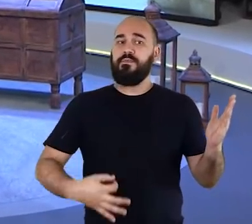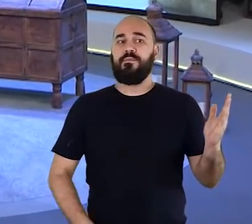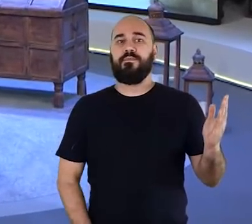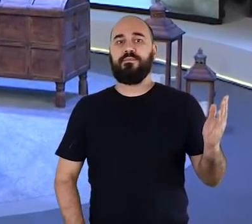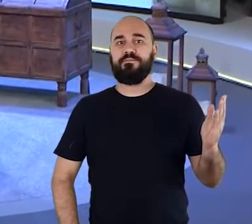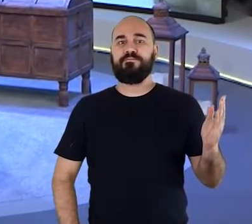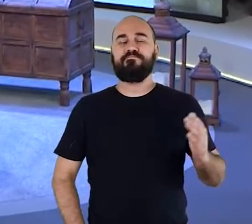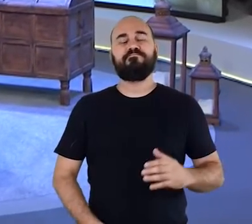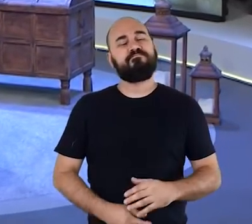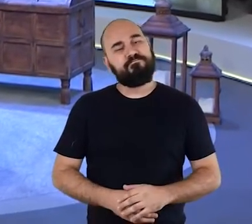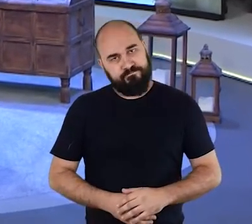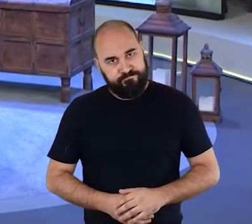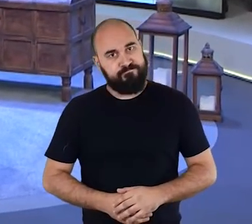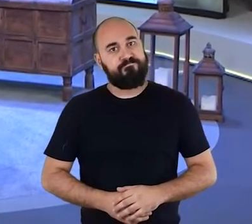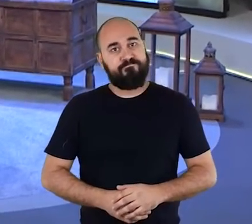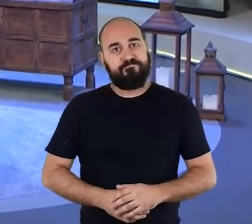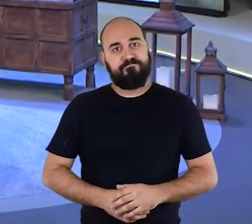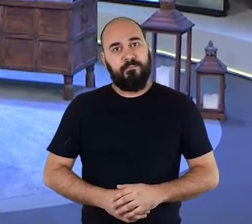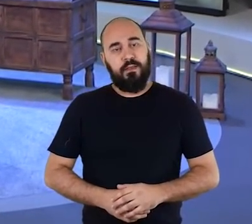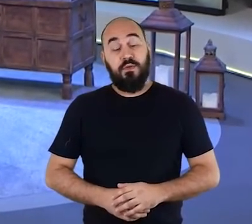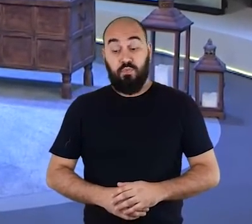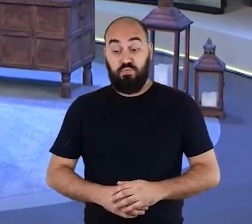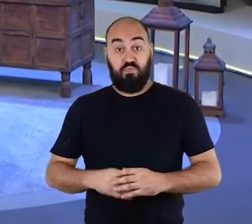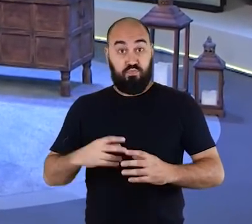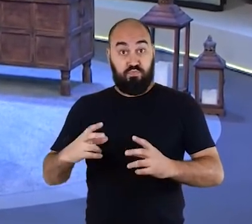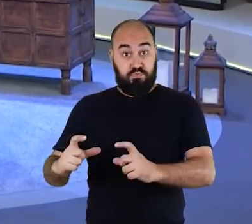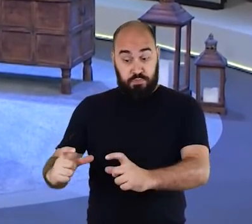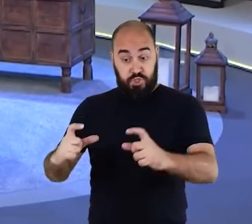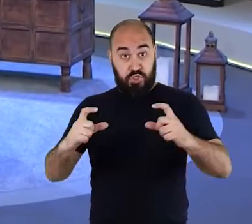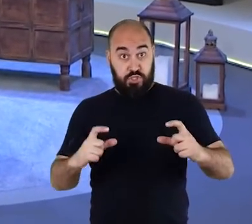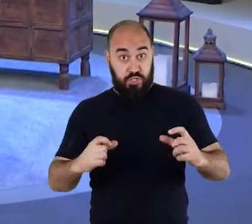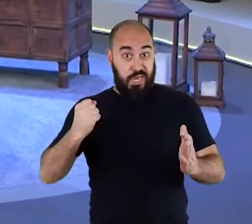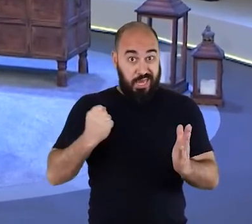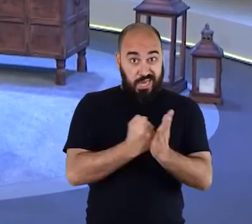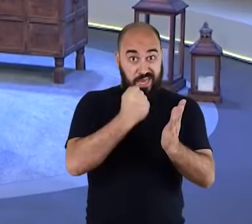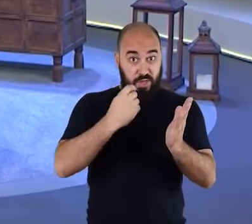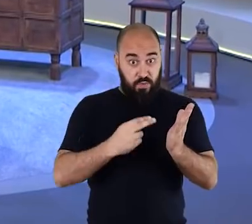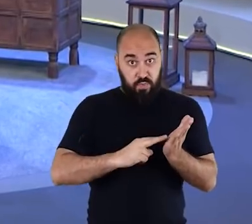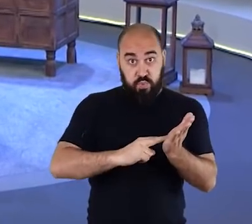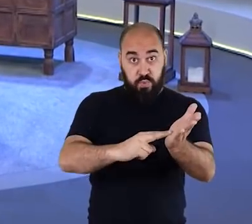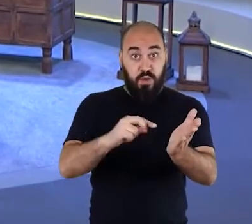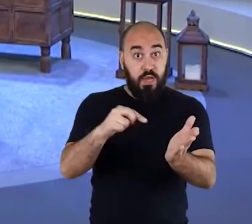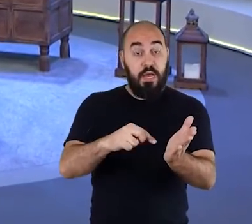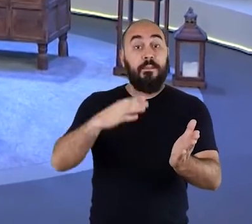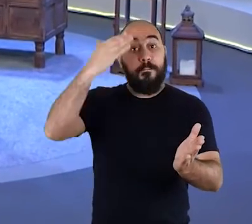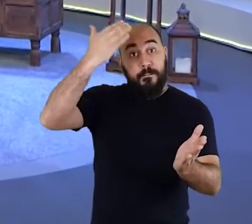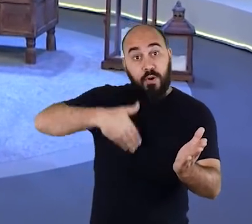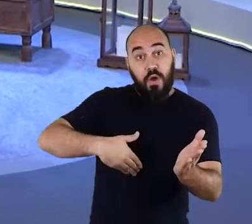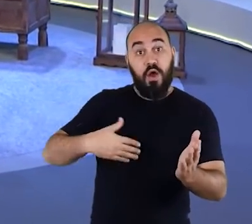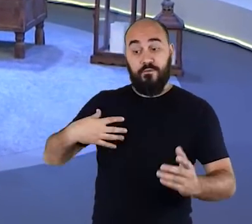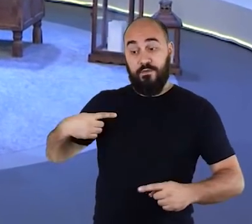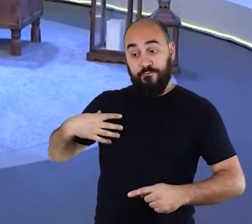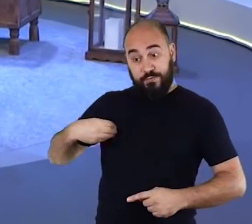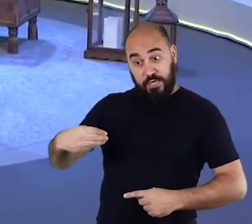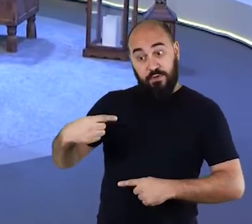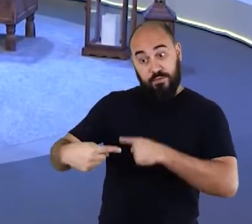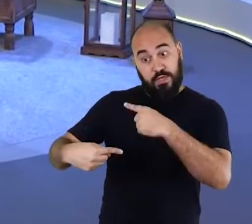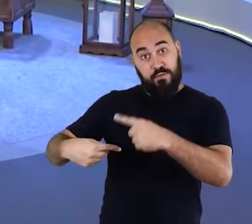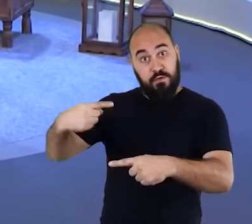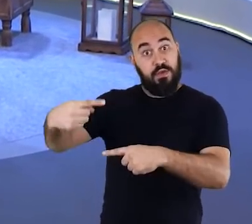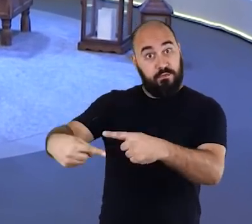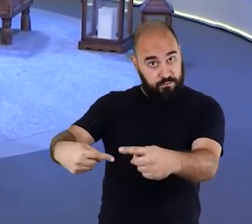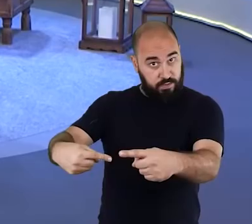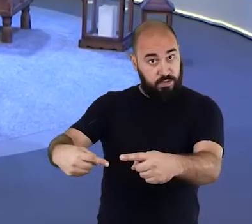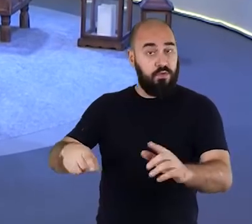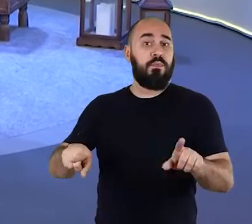somente diz respeito à descendência do jovem, conforme a narrativa bíblica, mas também fala da sua profissão como escriba. Então